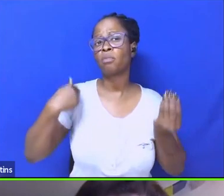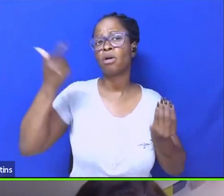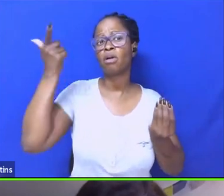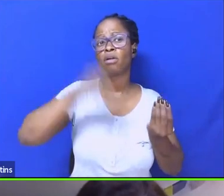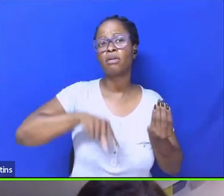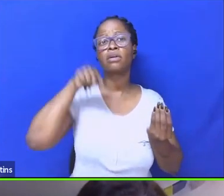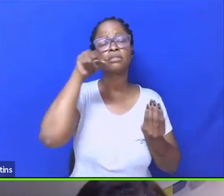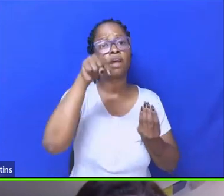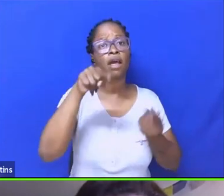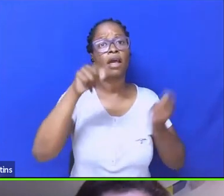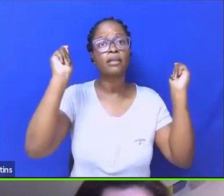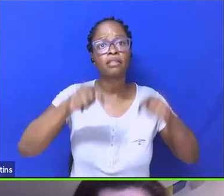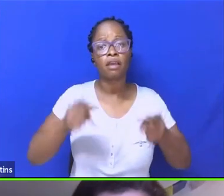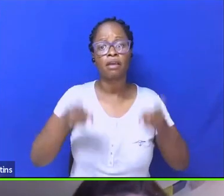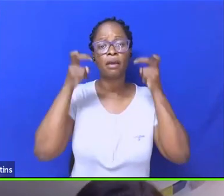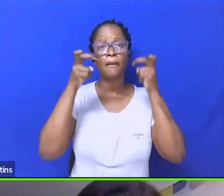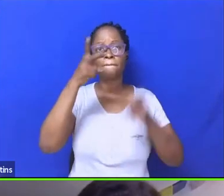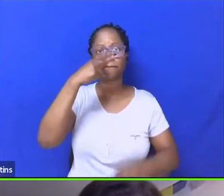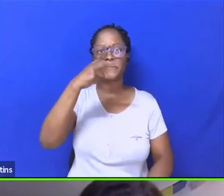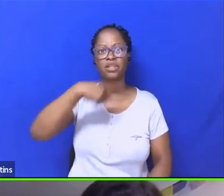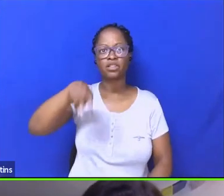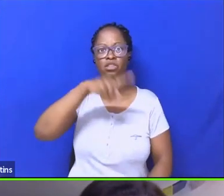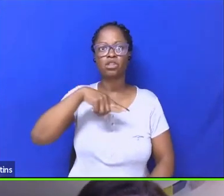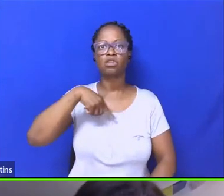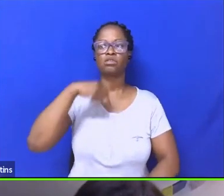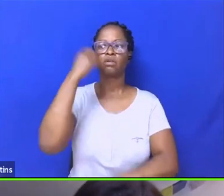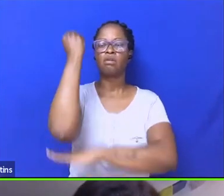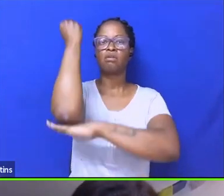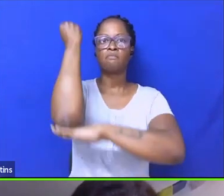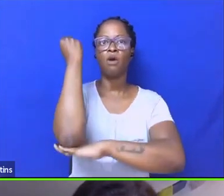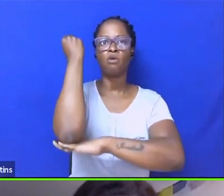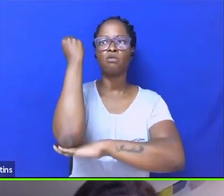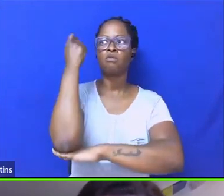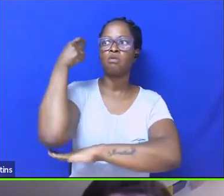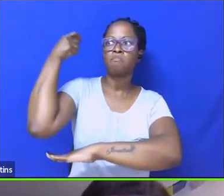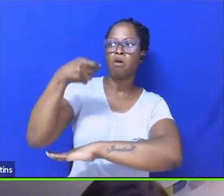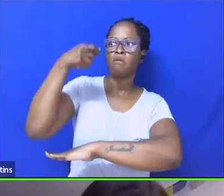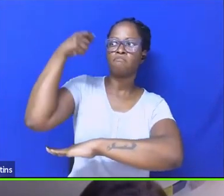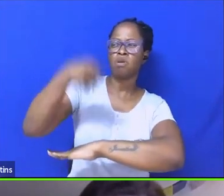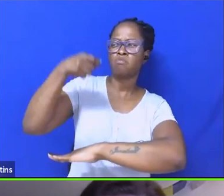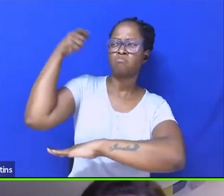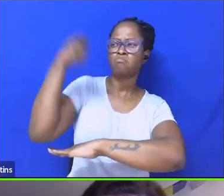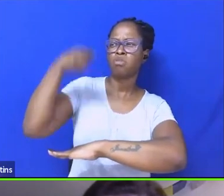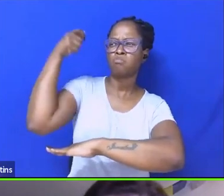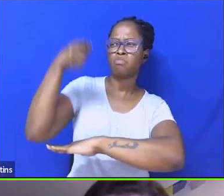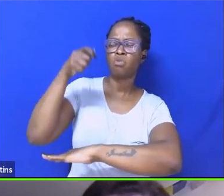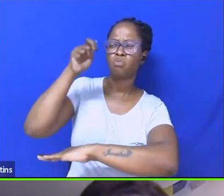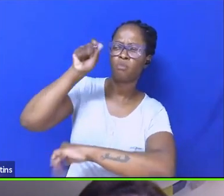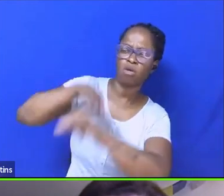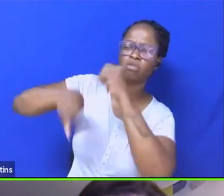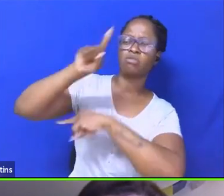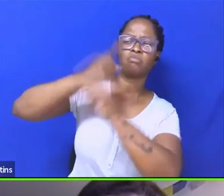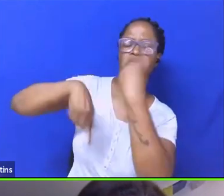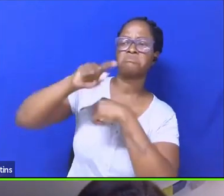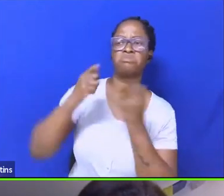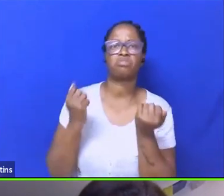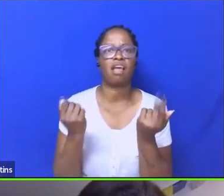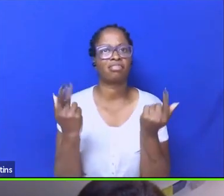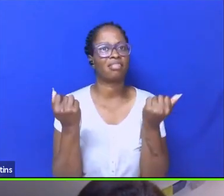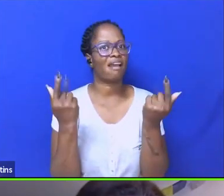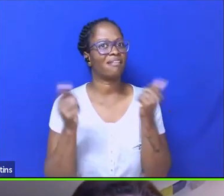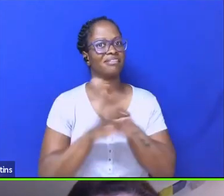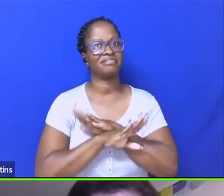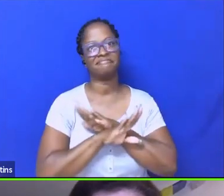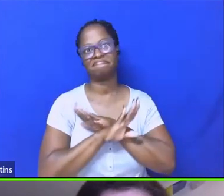vive os abogados e onde trabajan os abogados e abogadas e abogadas para ir a la realidade